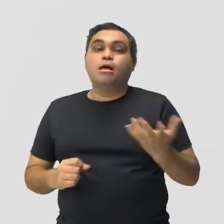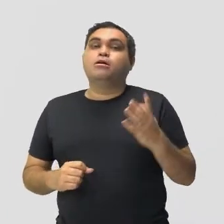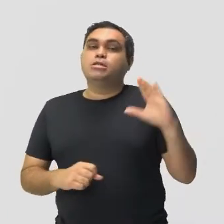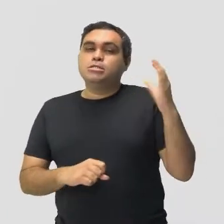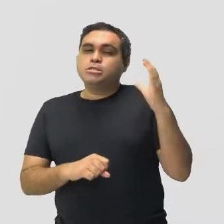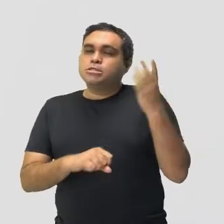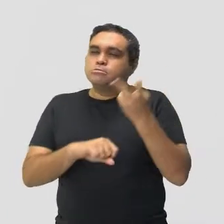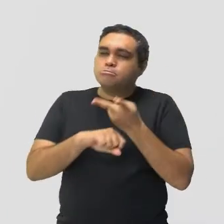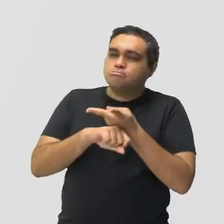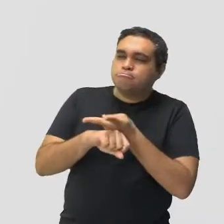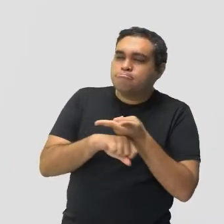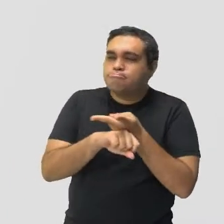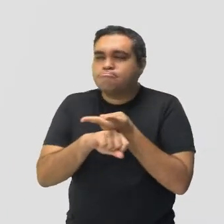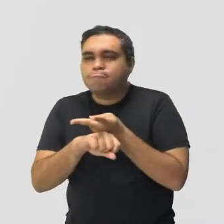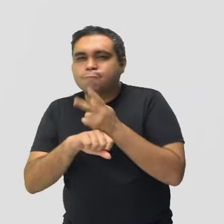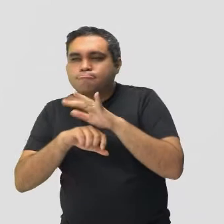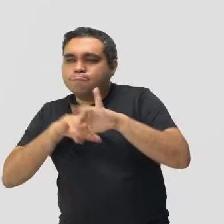busca